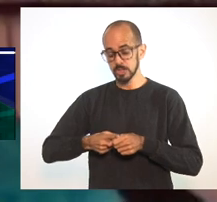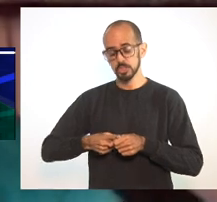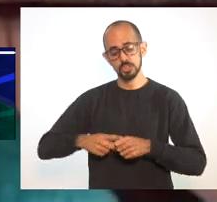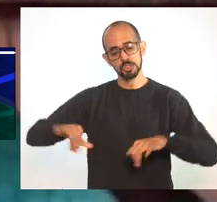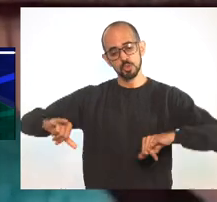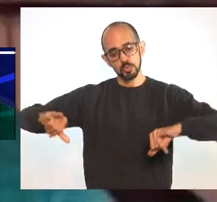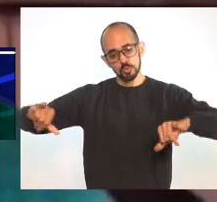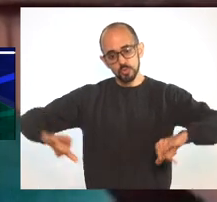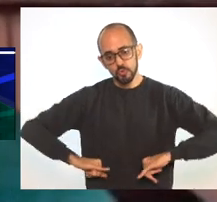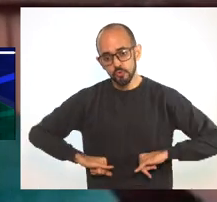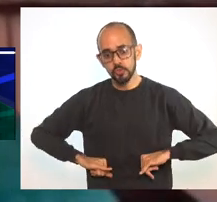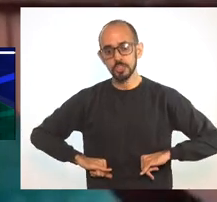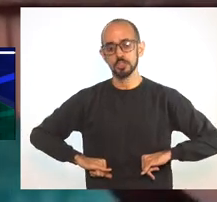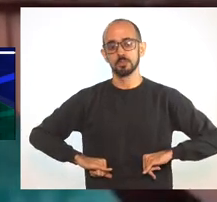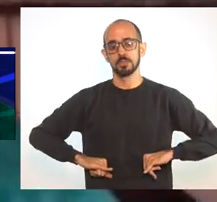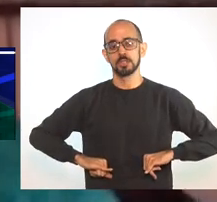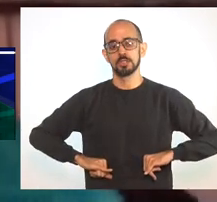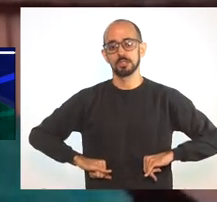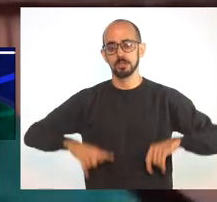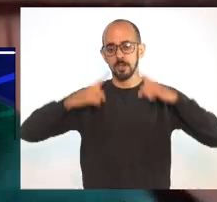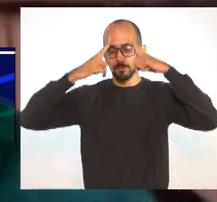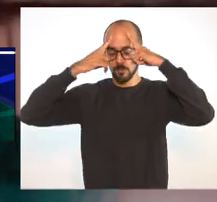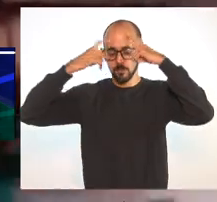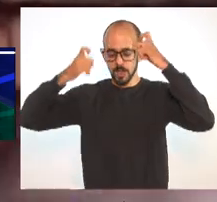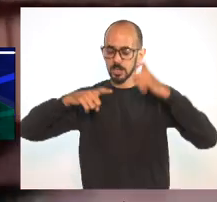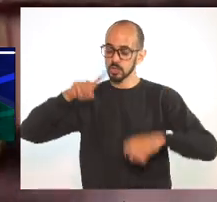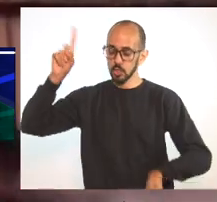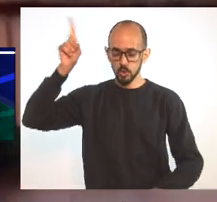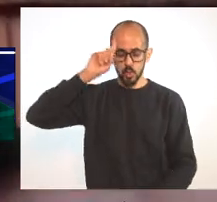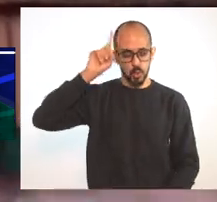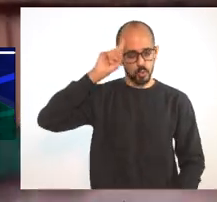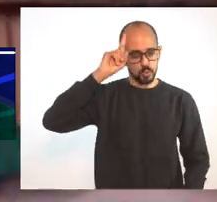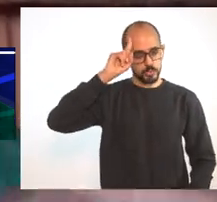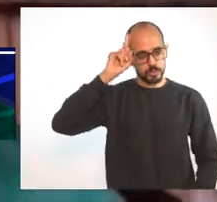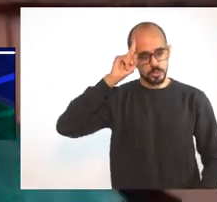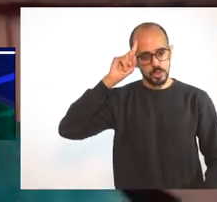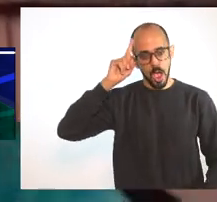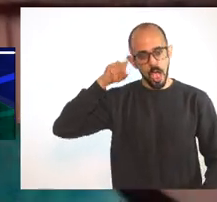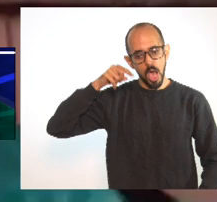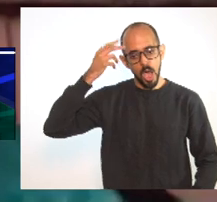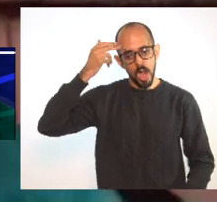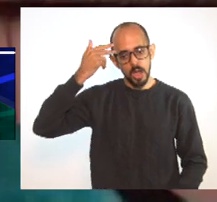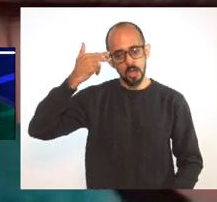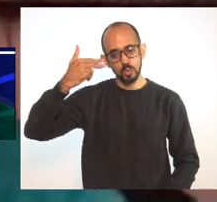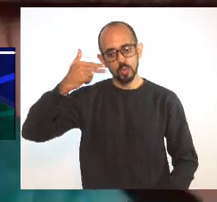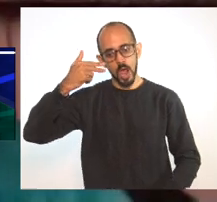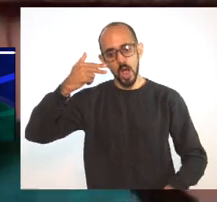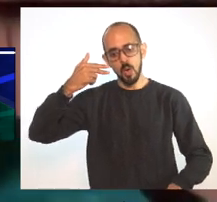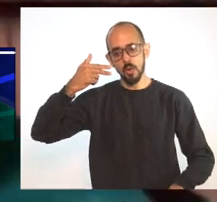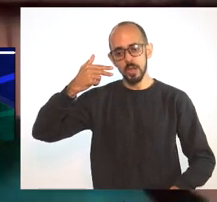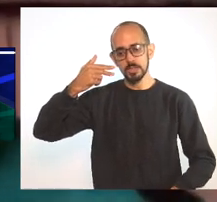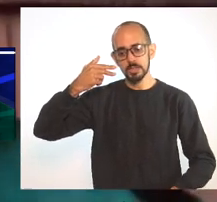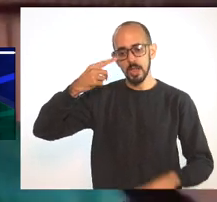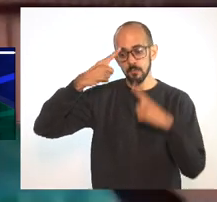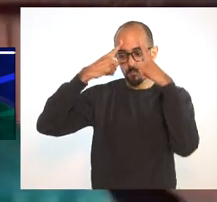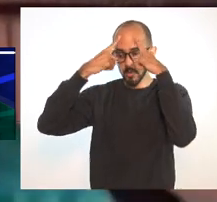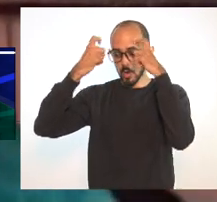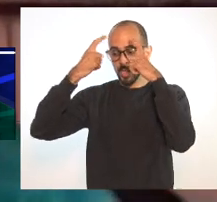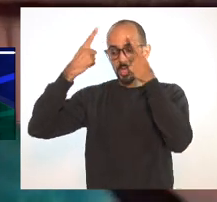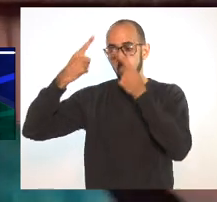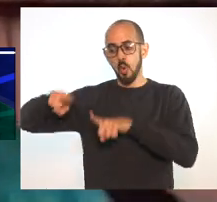vítimas de violência sistemática. É natural a violação do corpo da mulher, seja com a